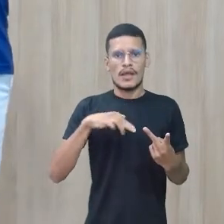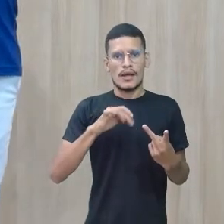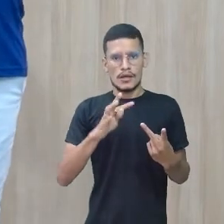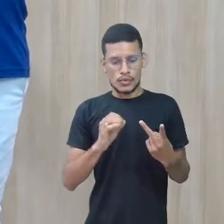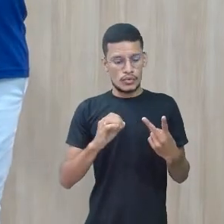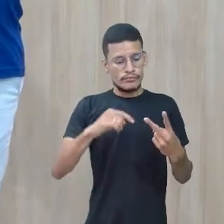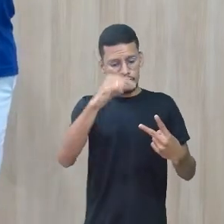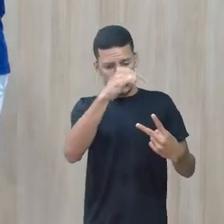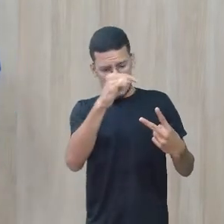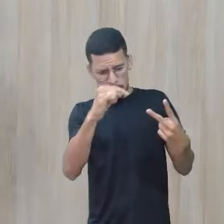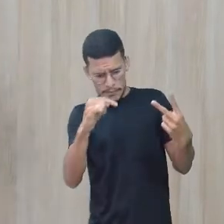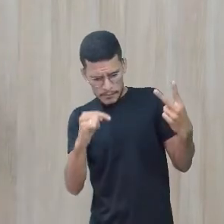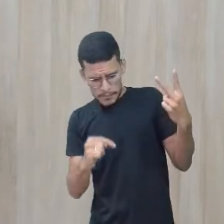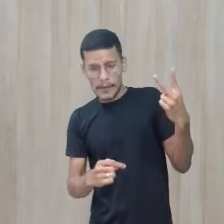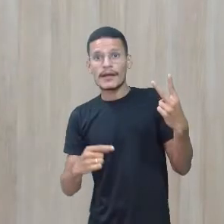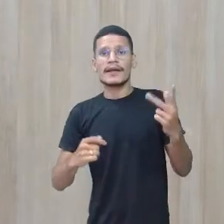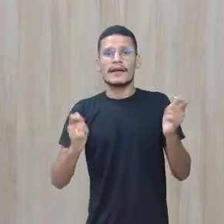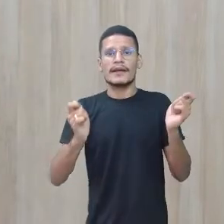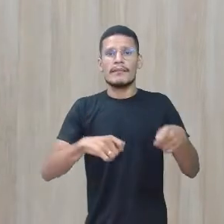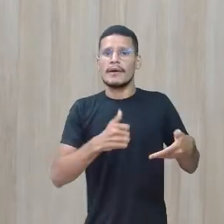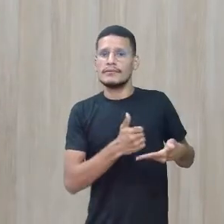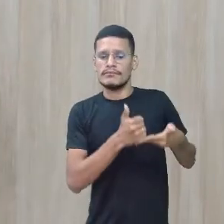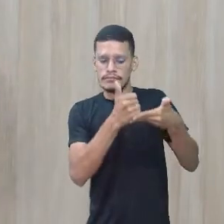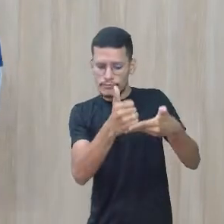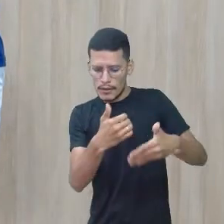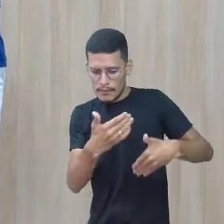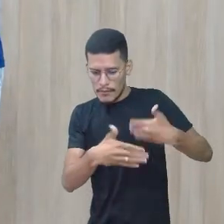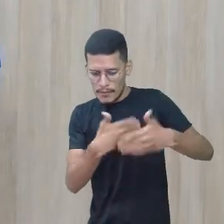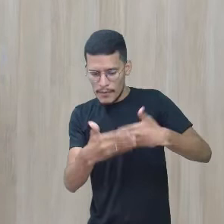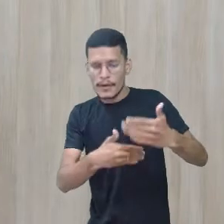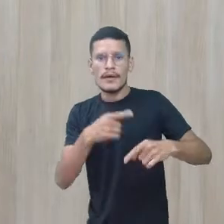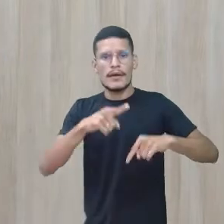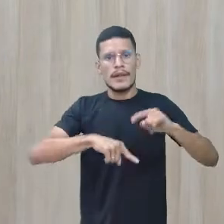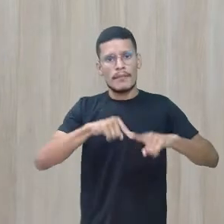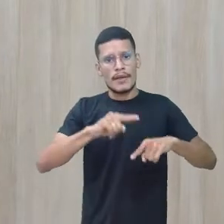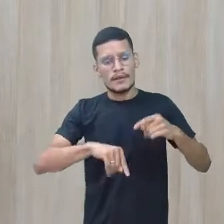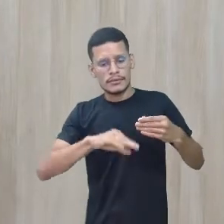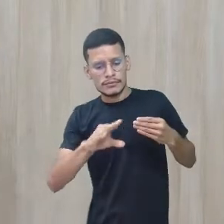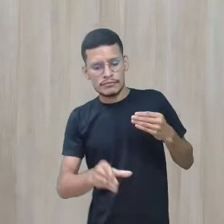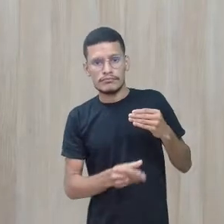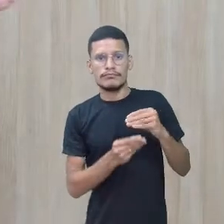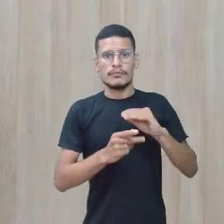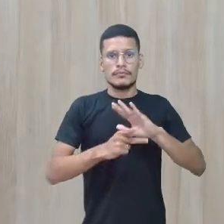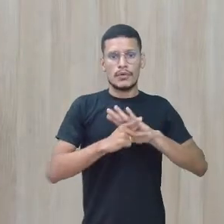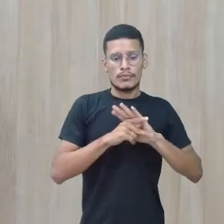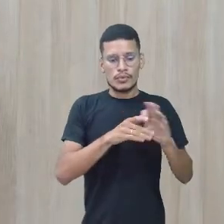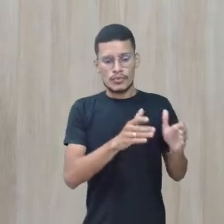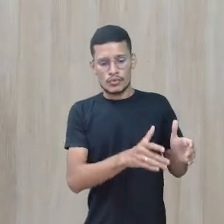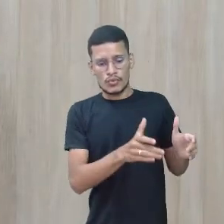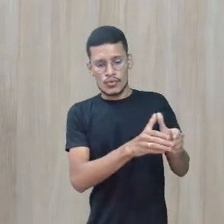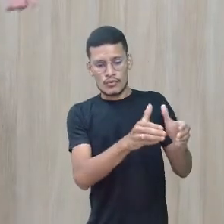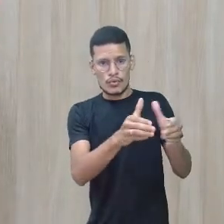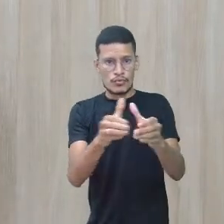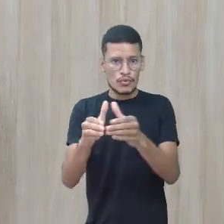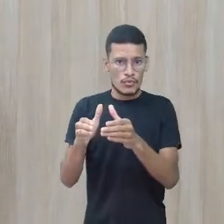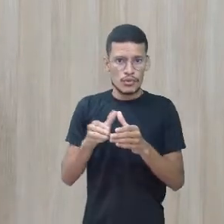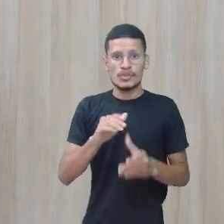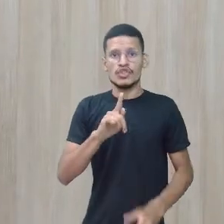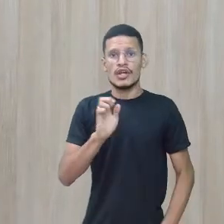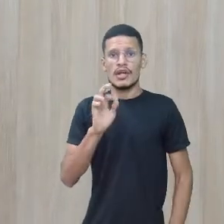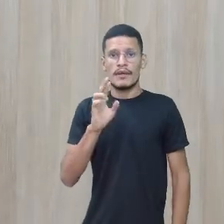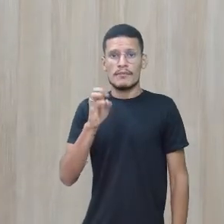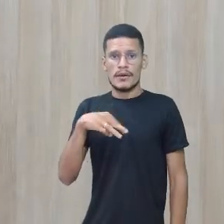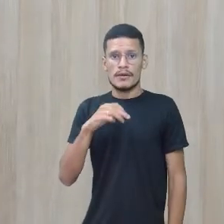e tudo isso aí vai contribuindo para que, com elementos, né, dessas tribos germânicas, né,